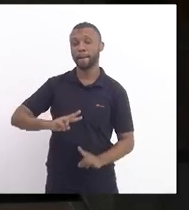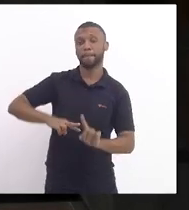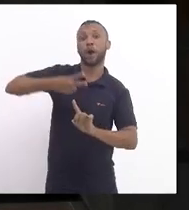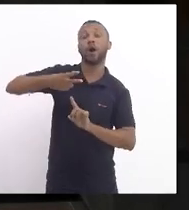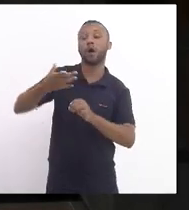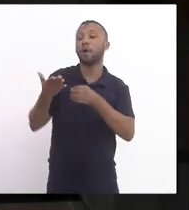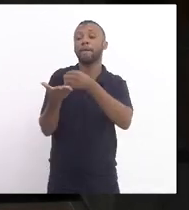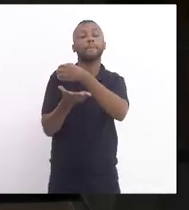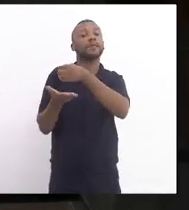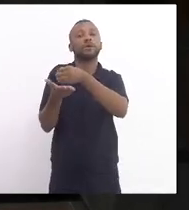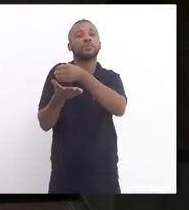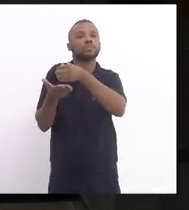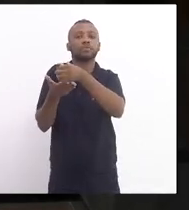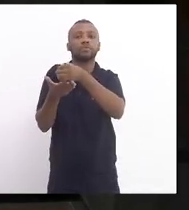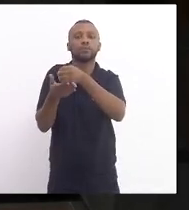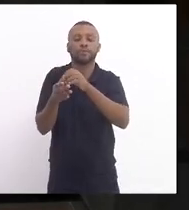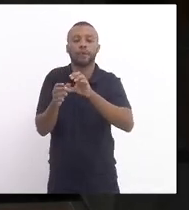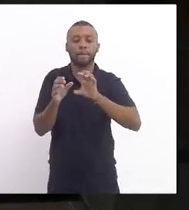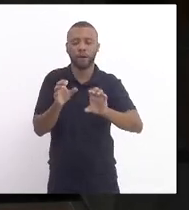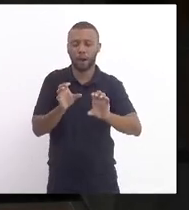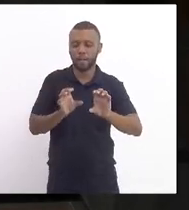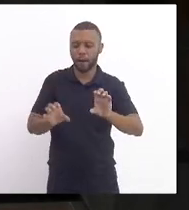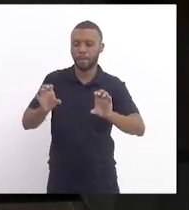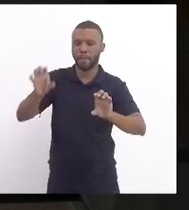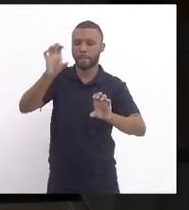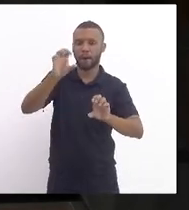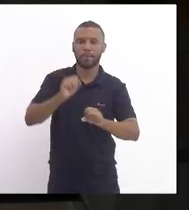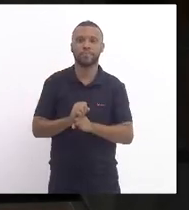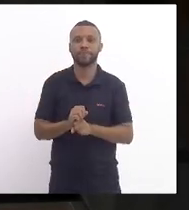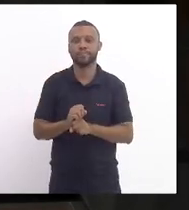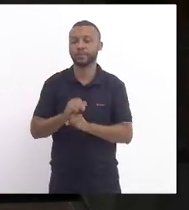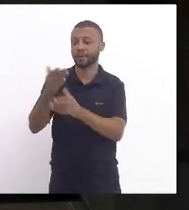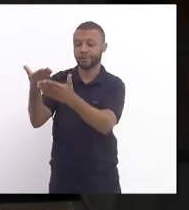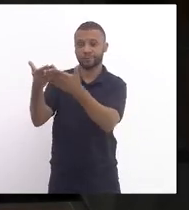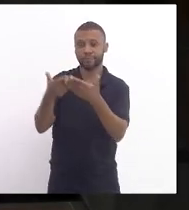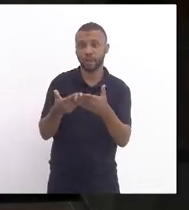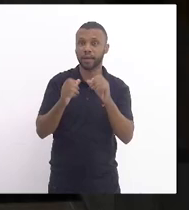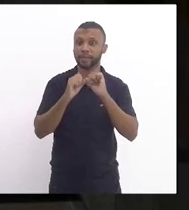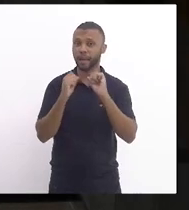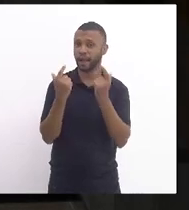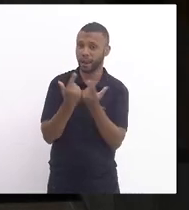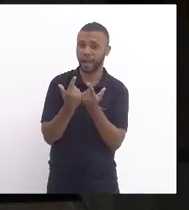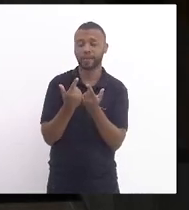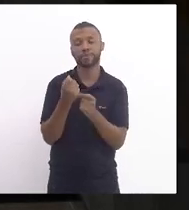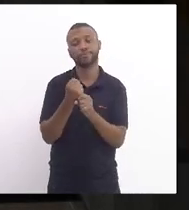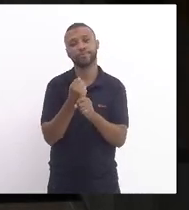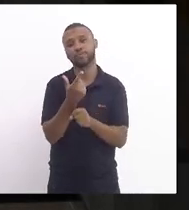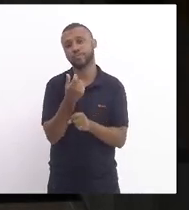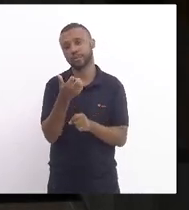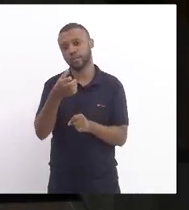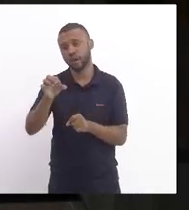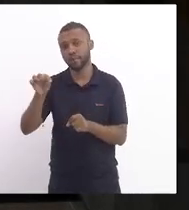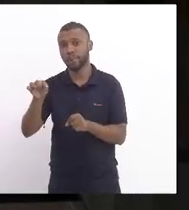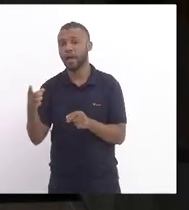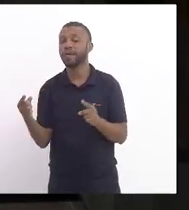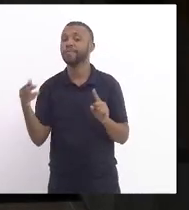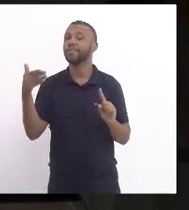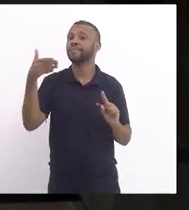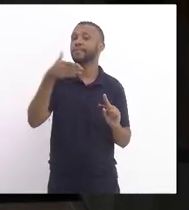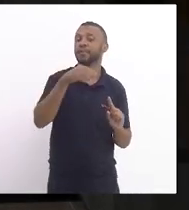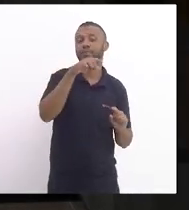piso Regional que chegou essa casa em 19 para reajustar o ano de 18